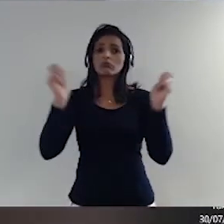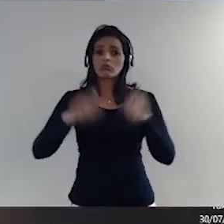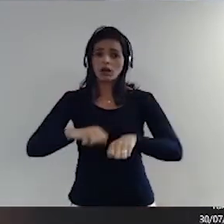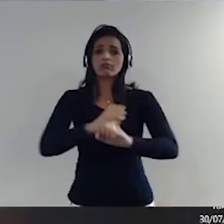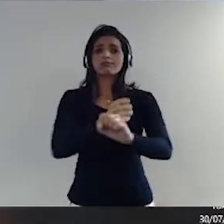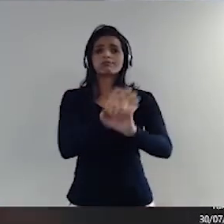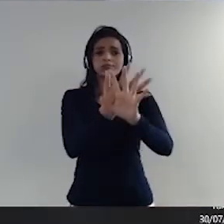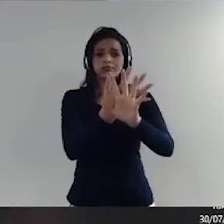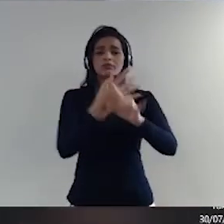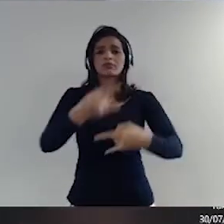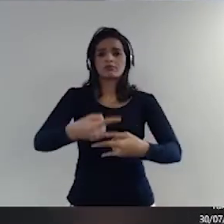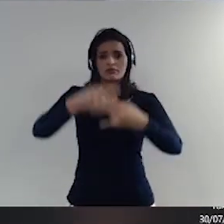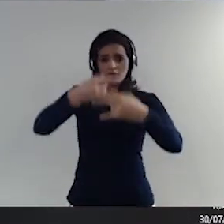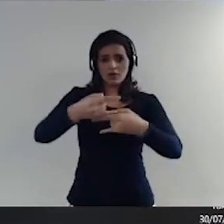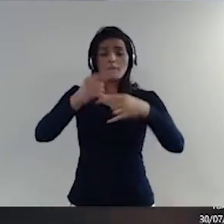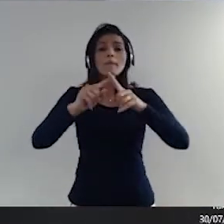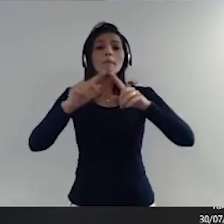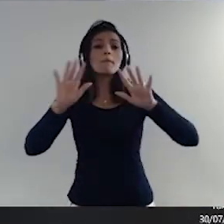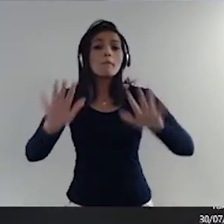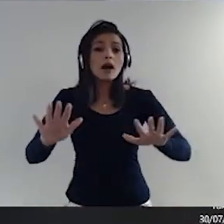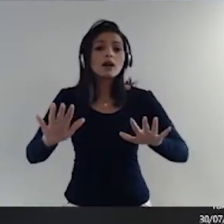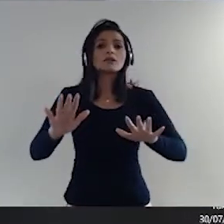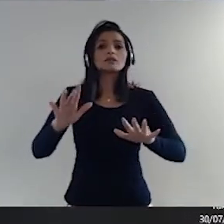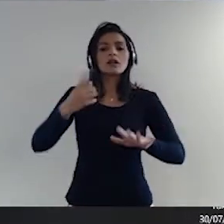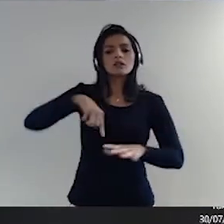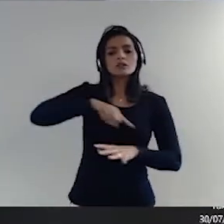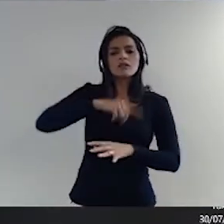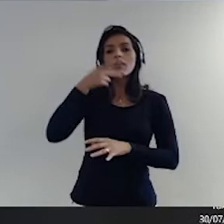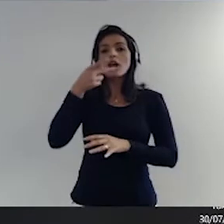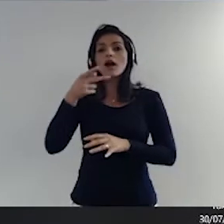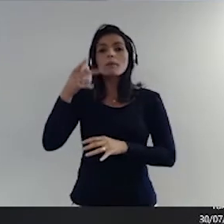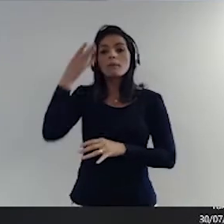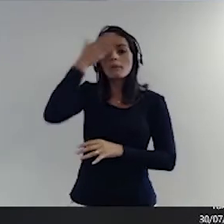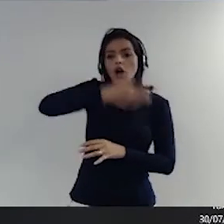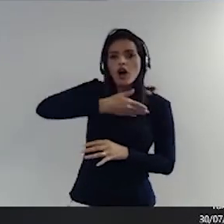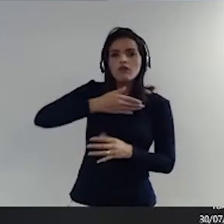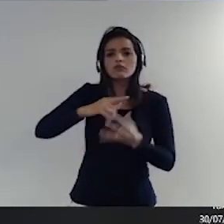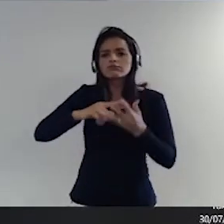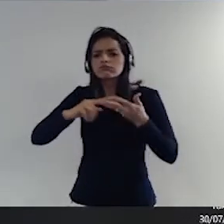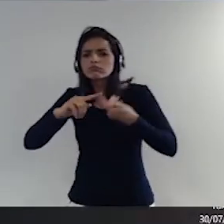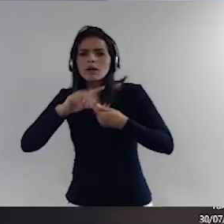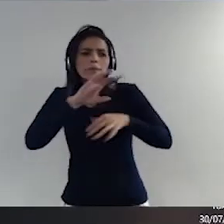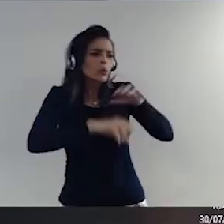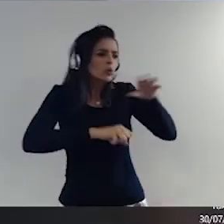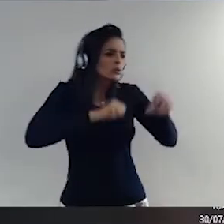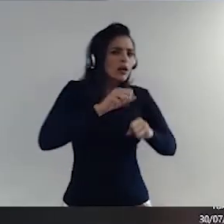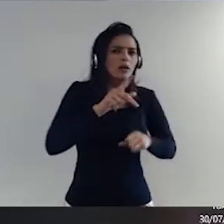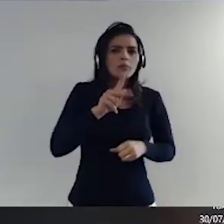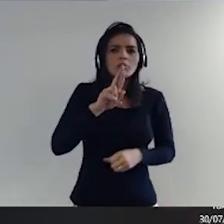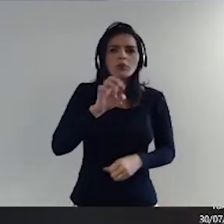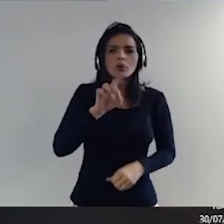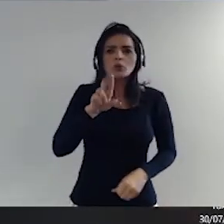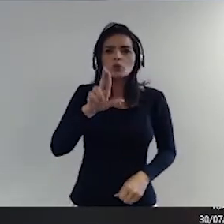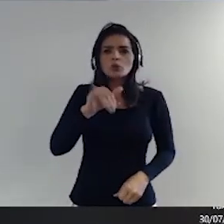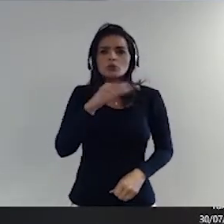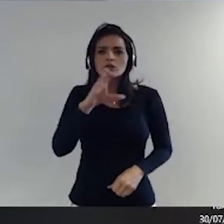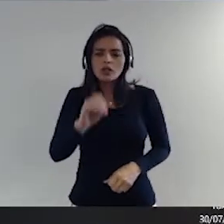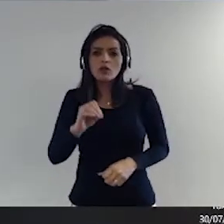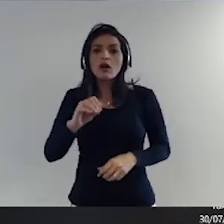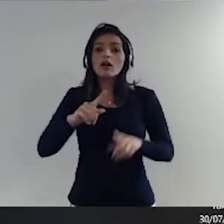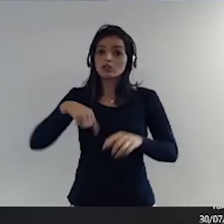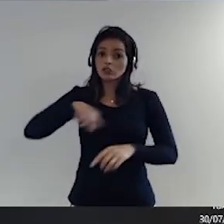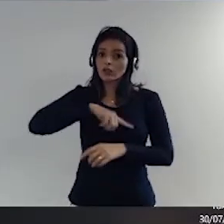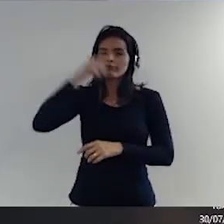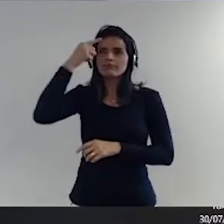que quando nós estamos a falar de produção de prova, onde nós precisamos ter uma preocupação com a qualidade da